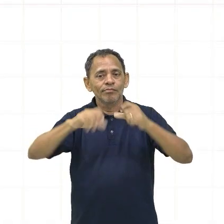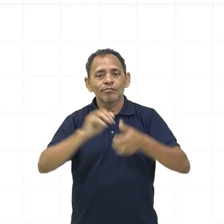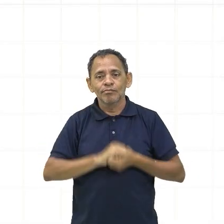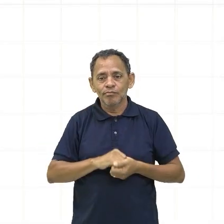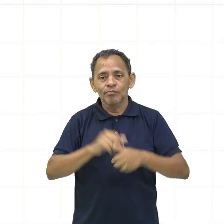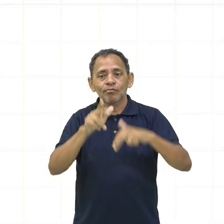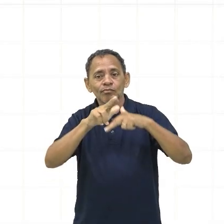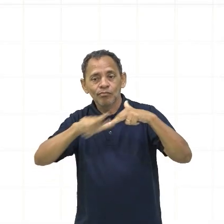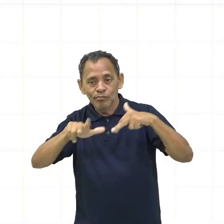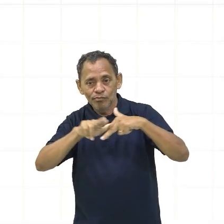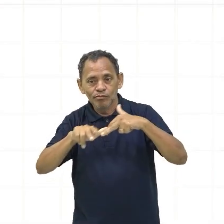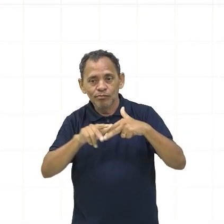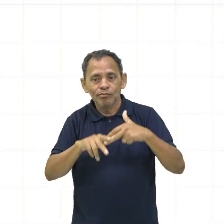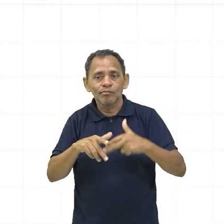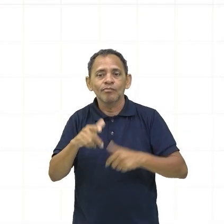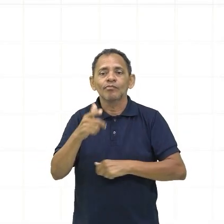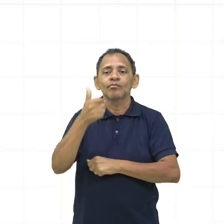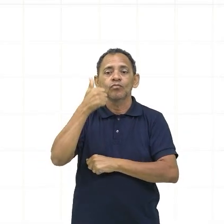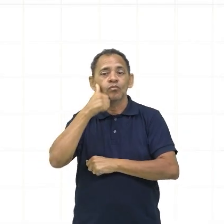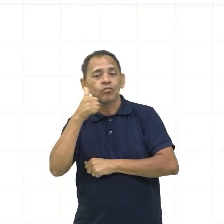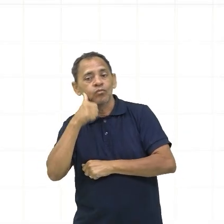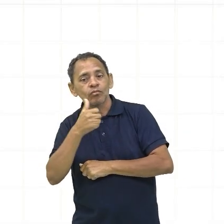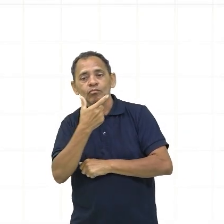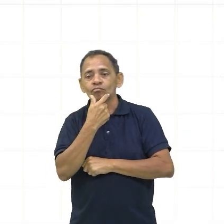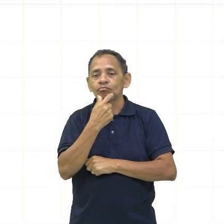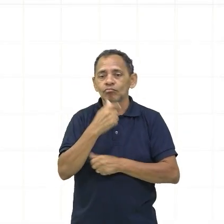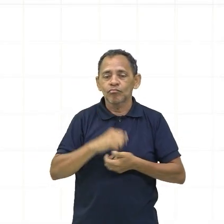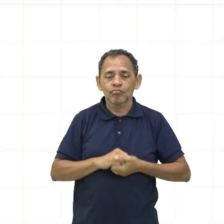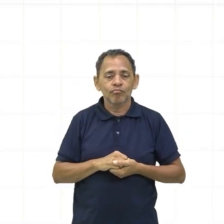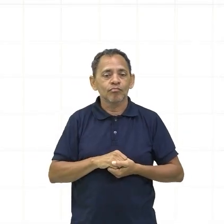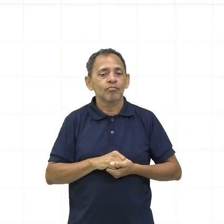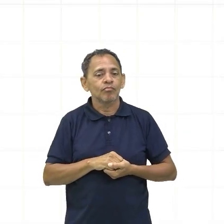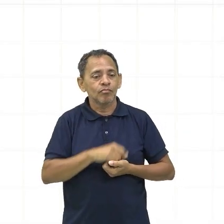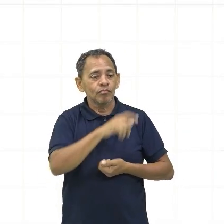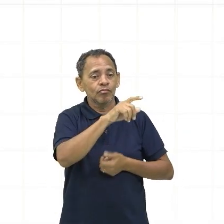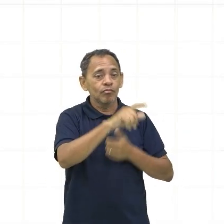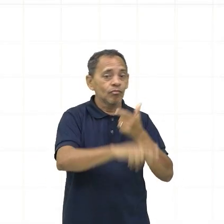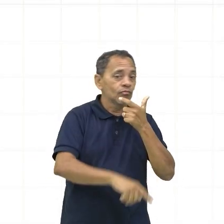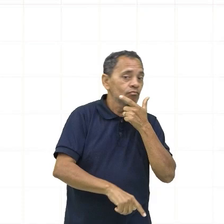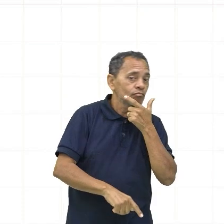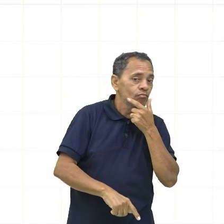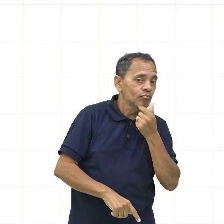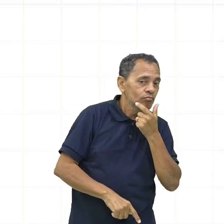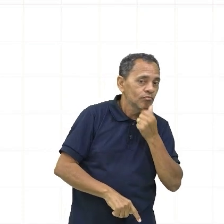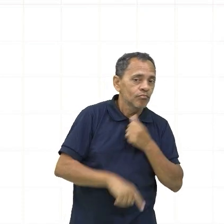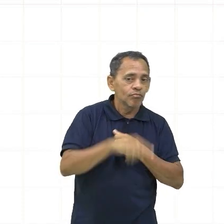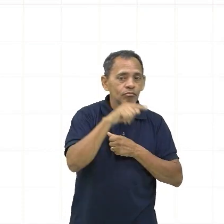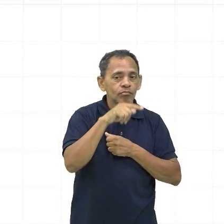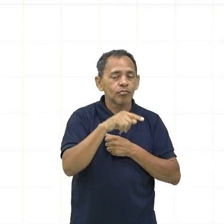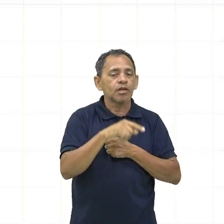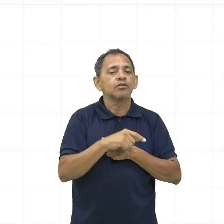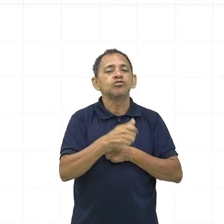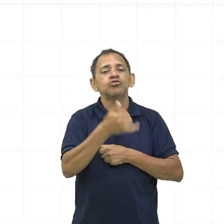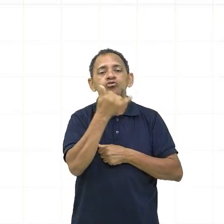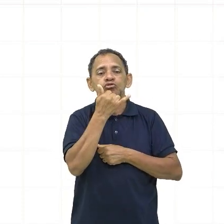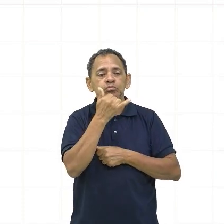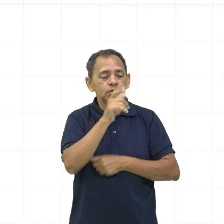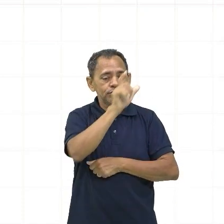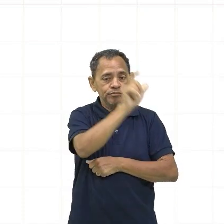gênero feminino e ao gênero masculino. Então, a gente observa aí que a população feminina, no ano de